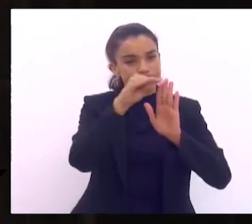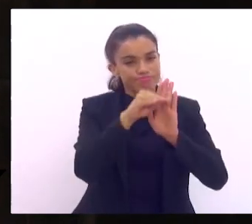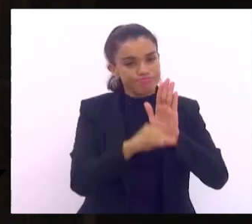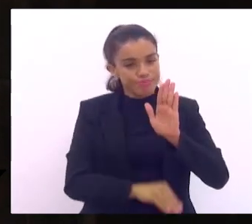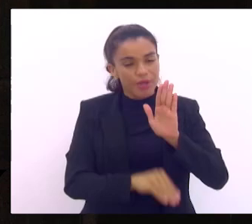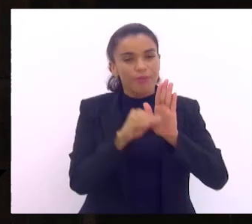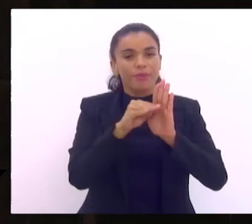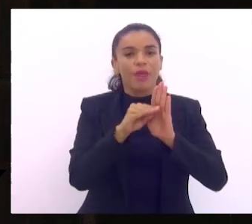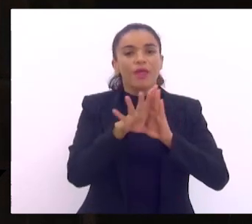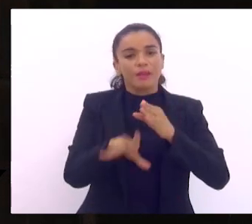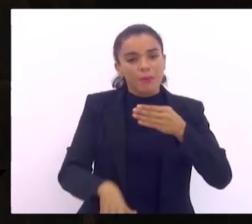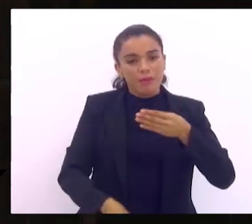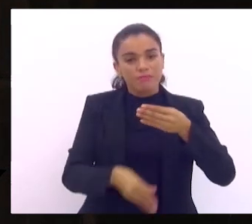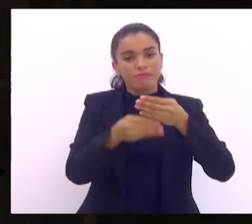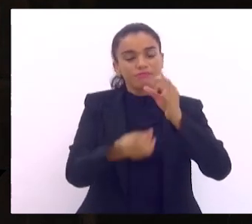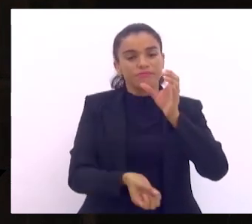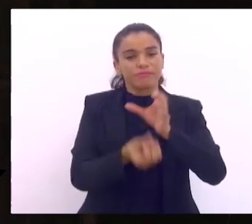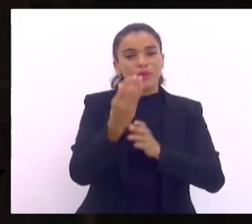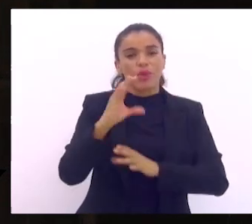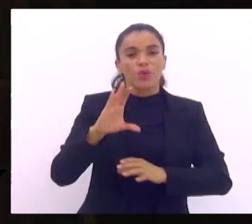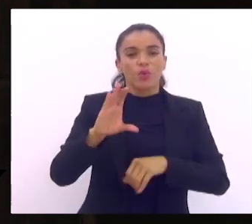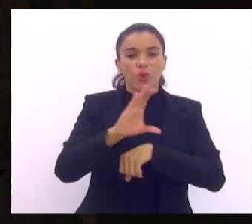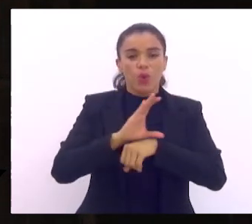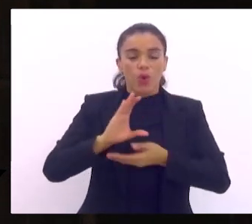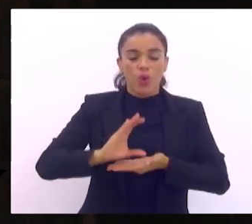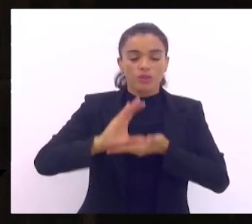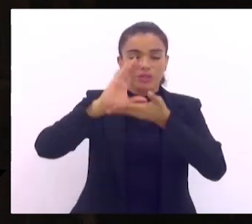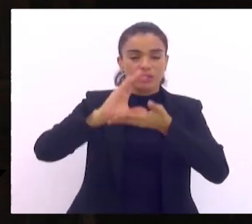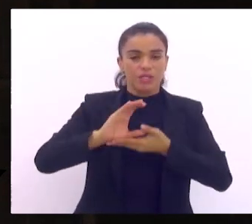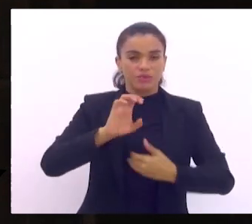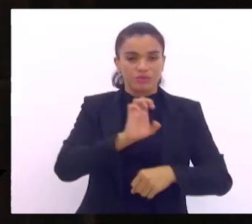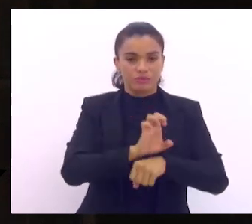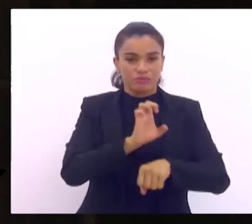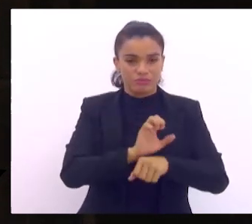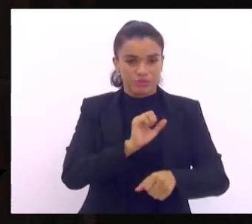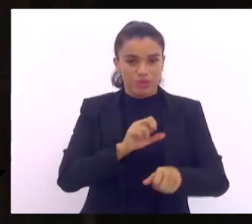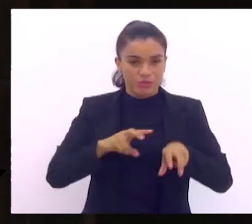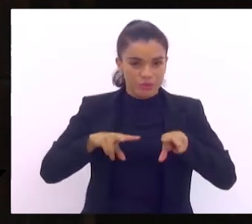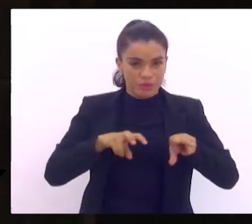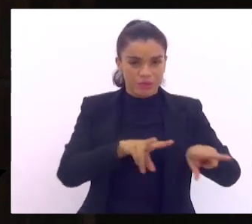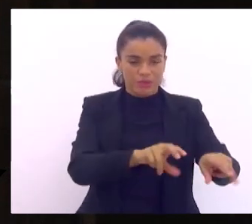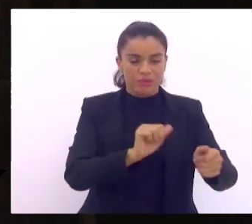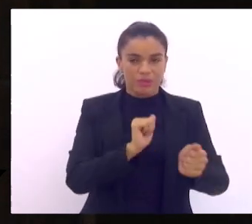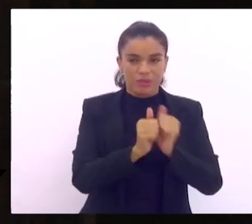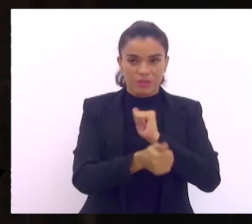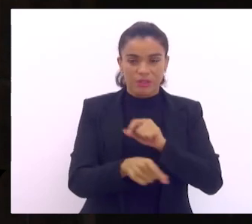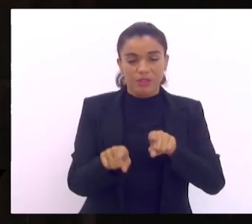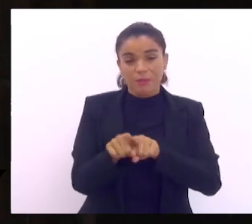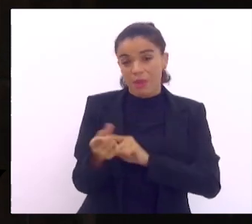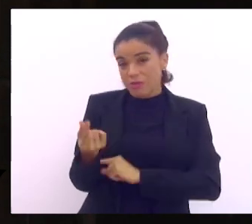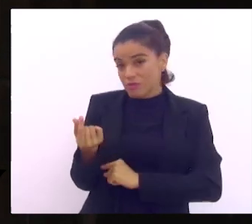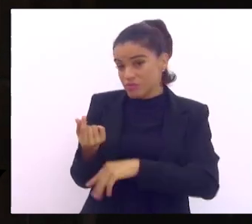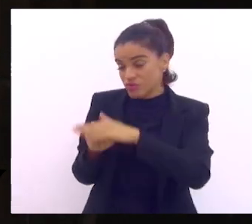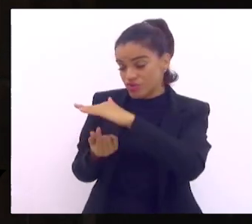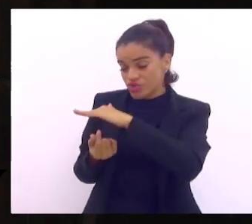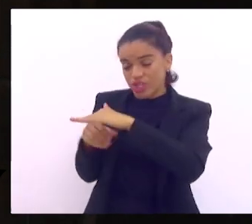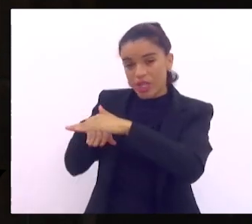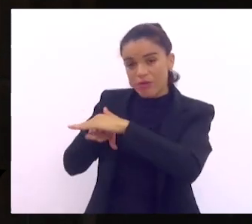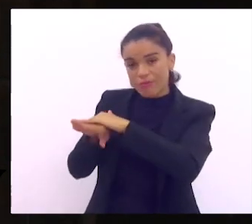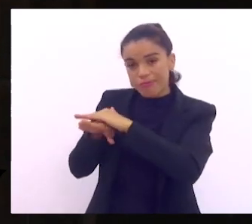a constituição também do Conselho Estadual de Atletismo e a constituição também de um fundo especial para o estádio Célio de